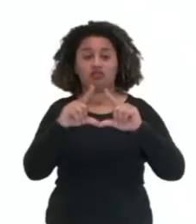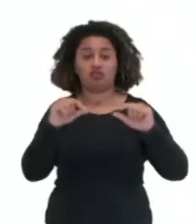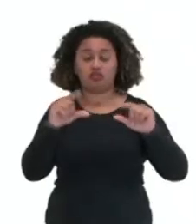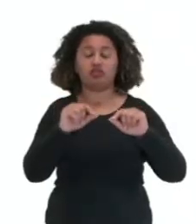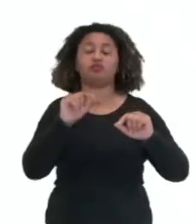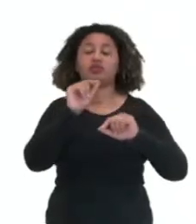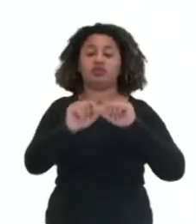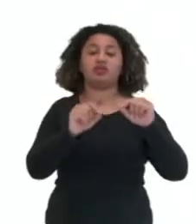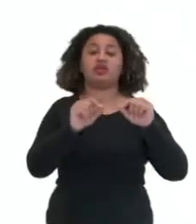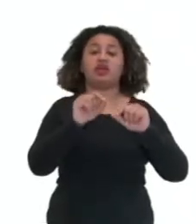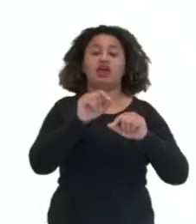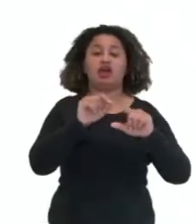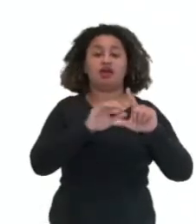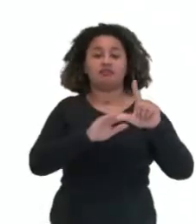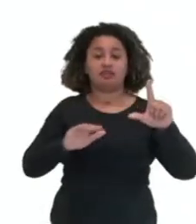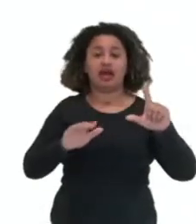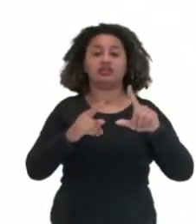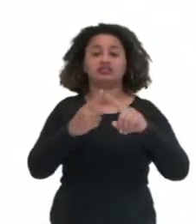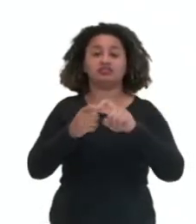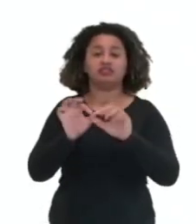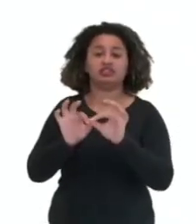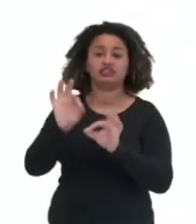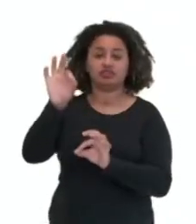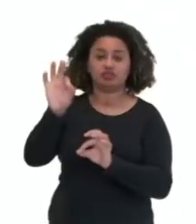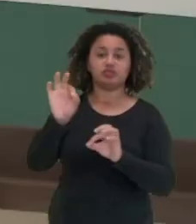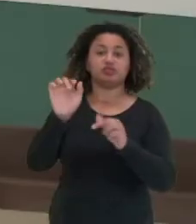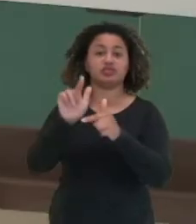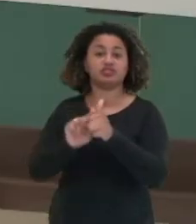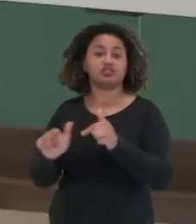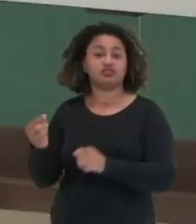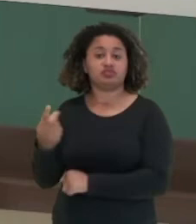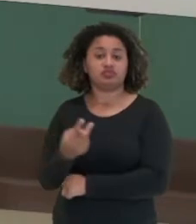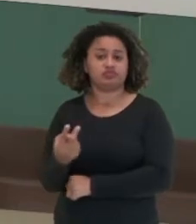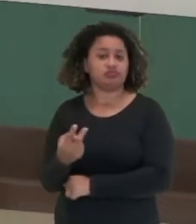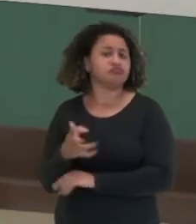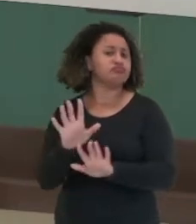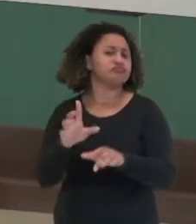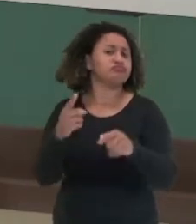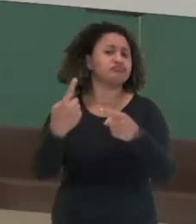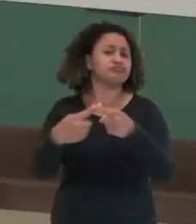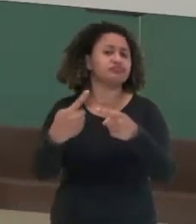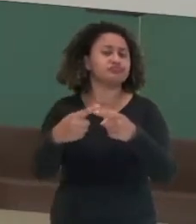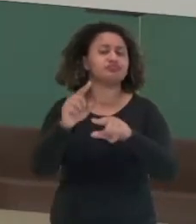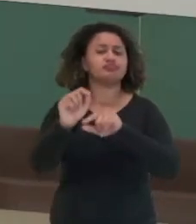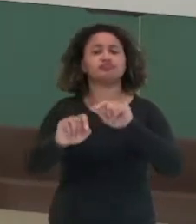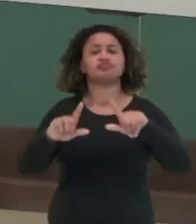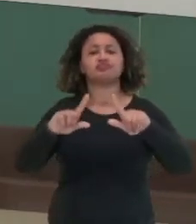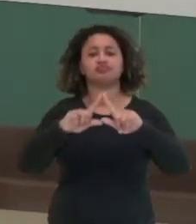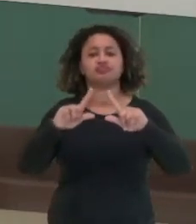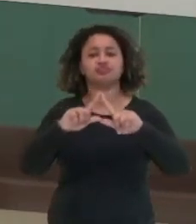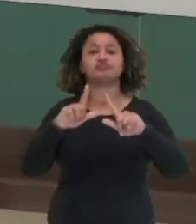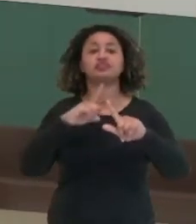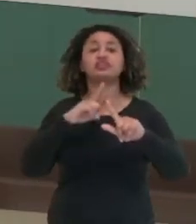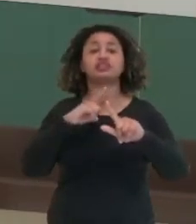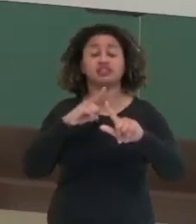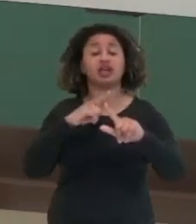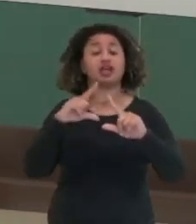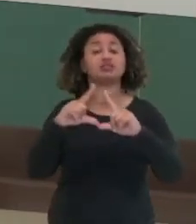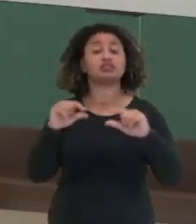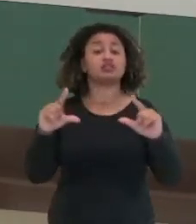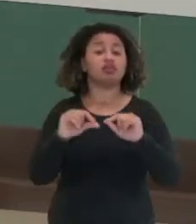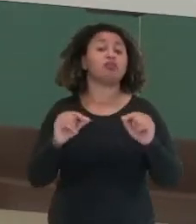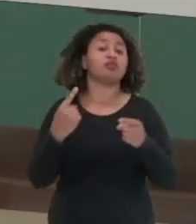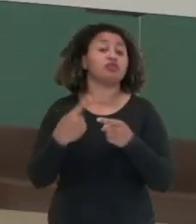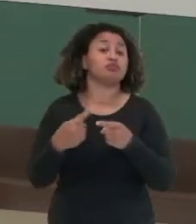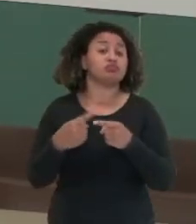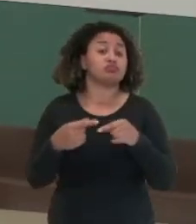da base vezes a altura dividido por 2. E por que será que o triângulo possui esta fórmula?